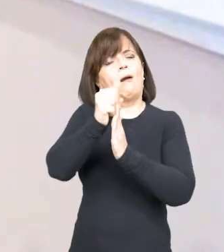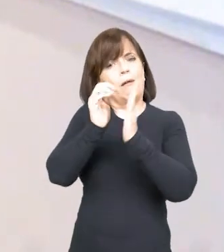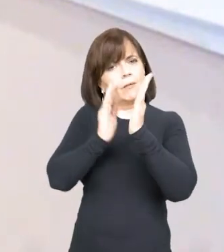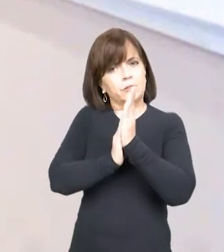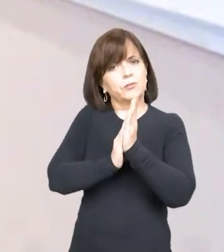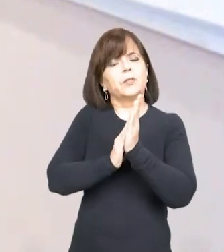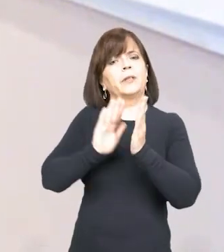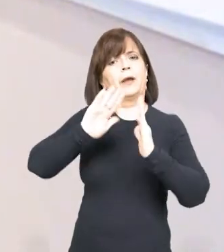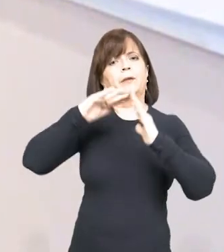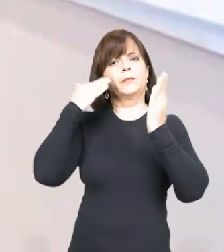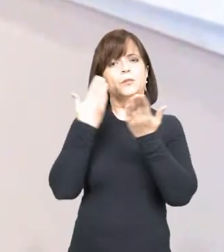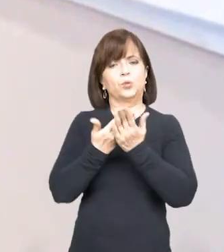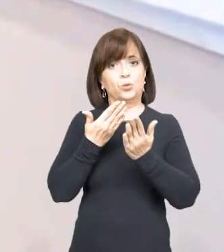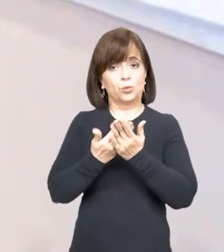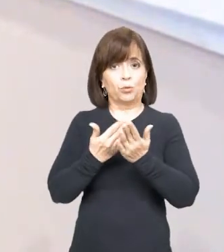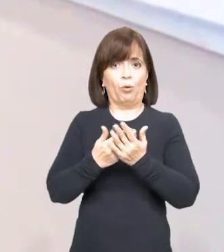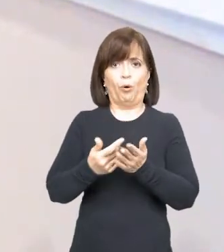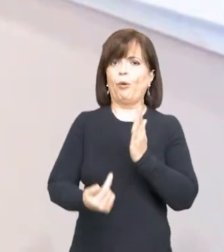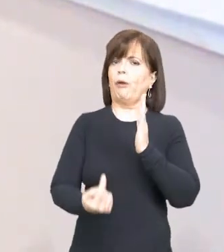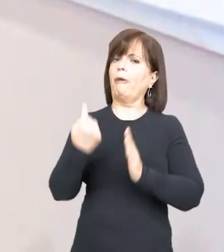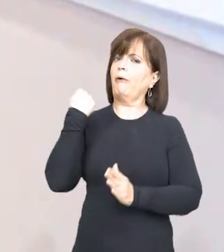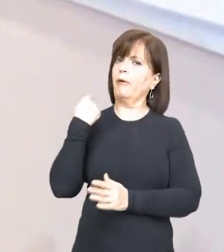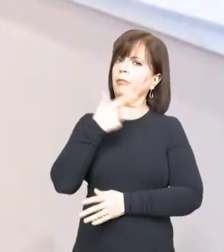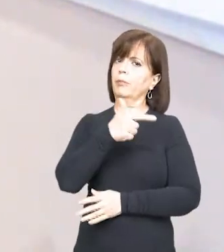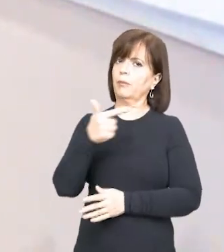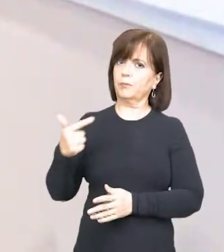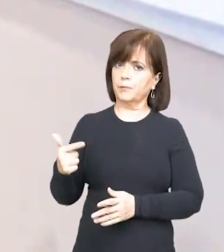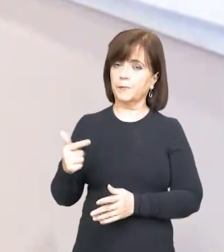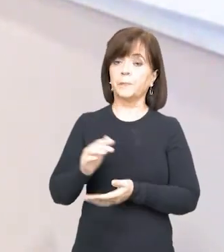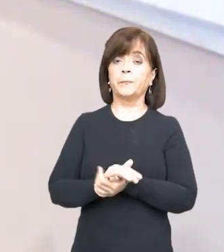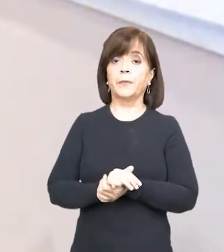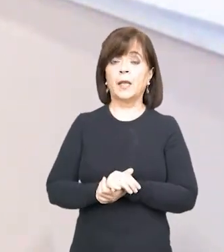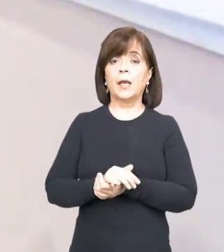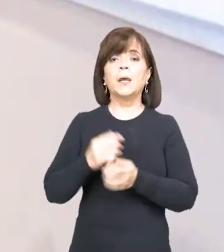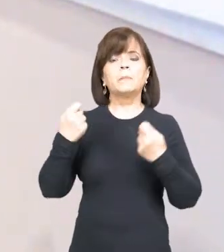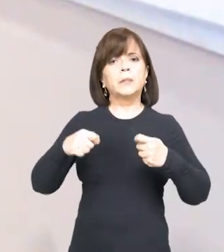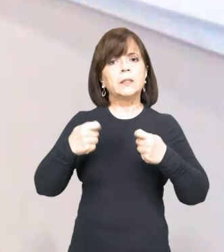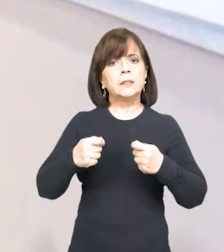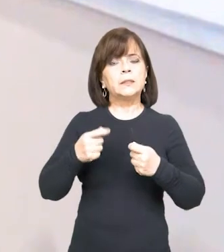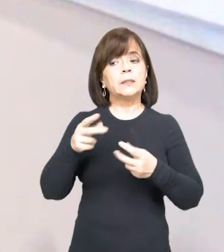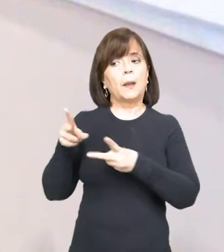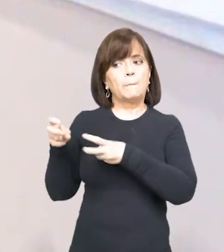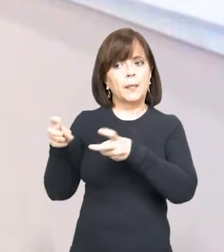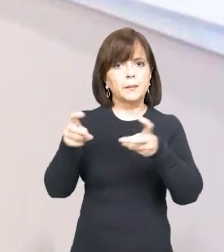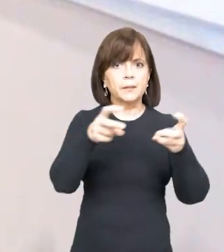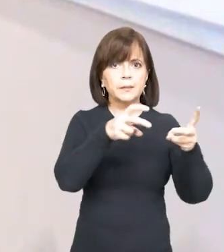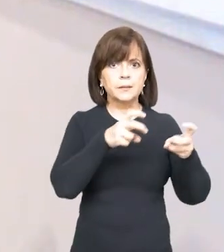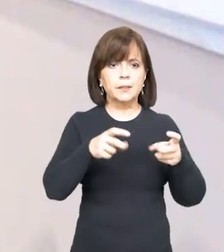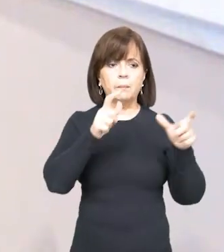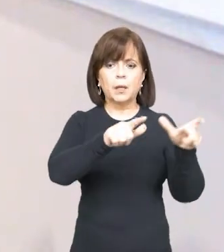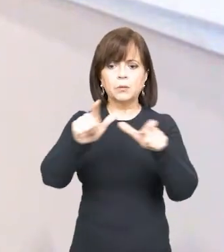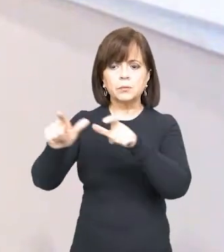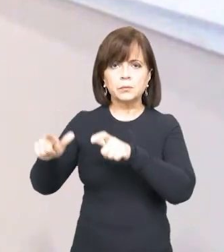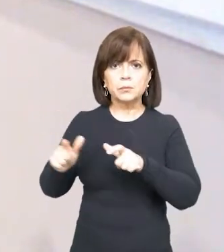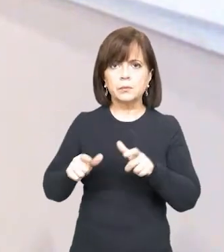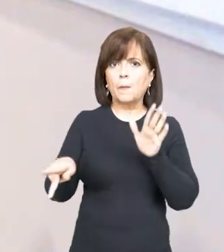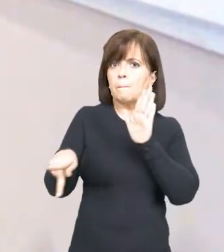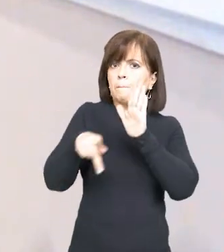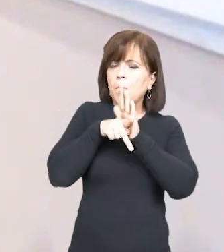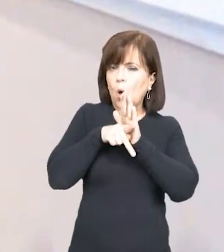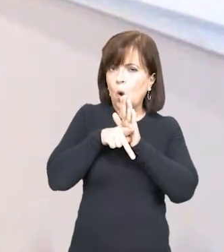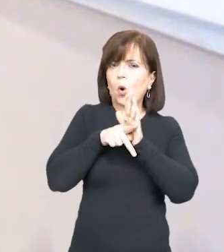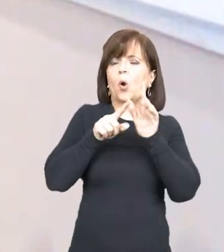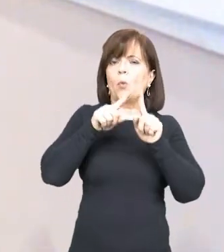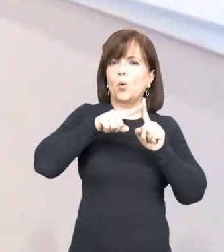atividades escolares, né? Considerando todos os cenários epidemiológicos, concluindo